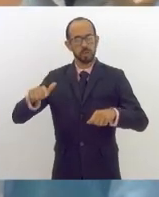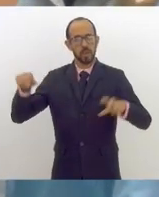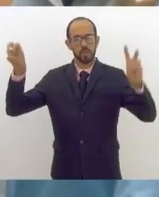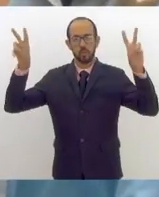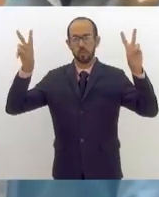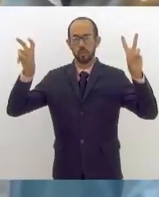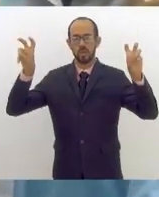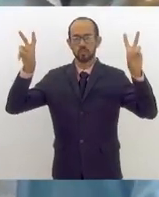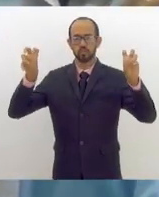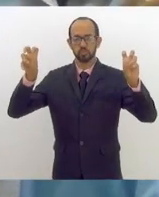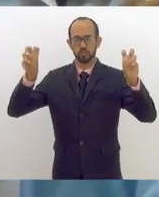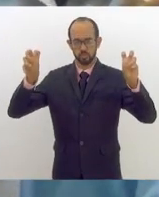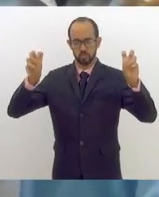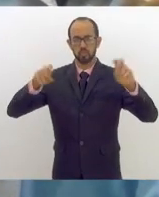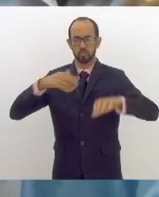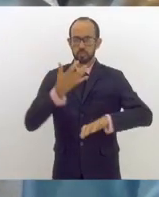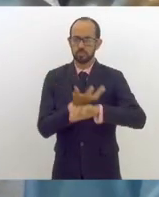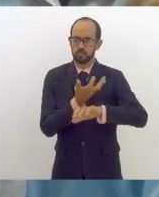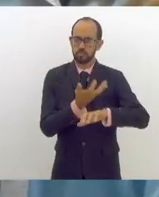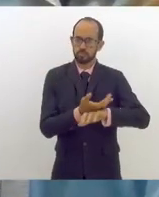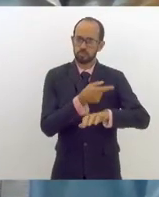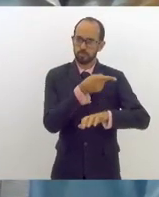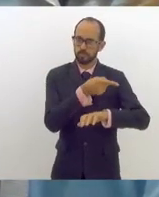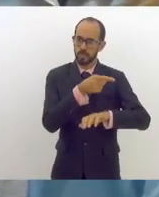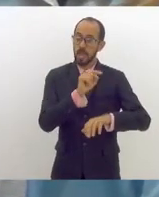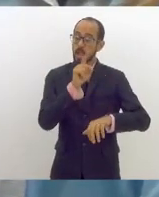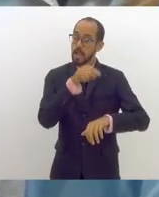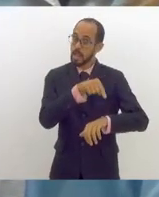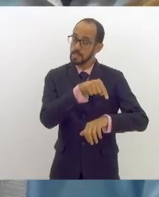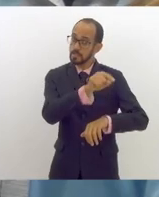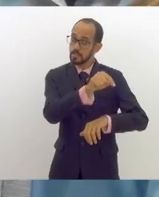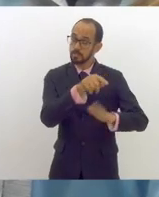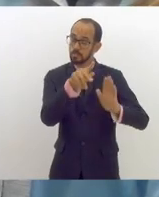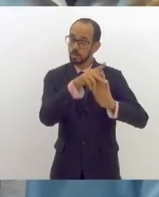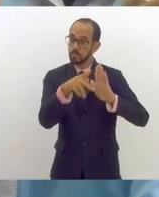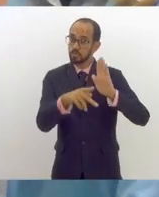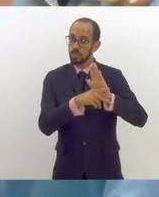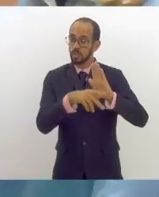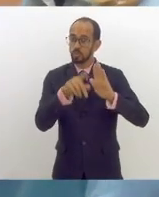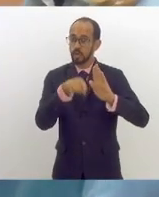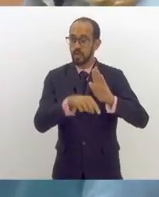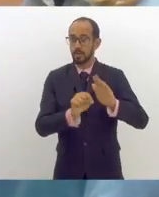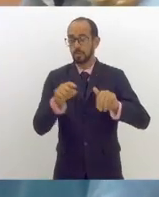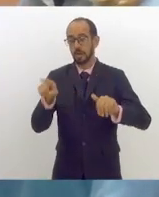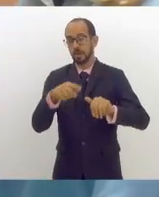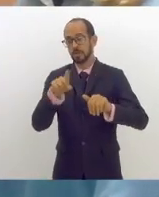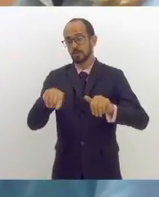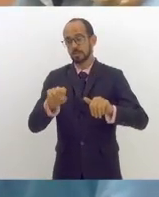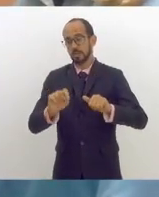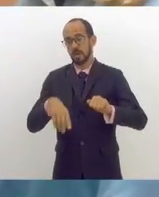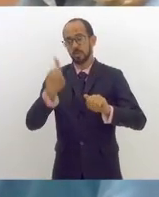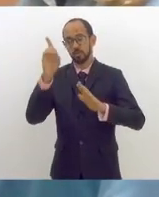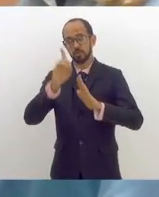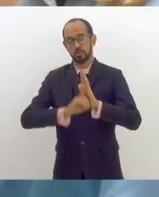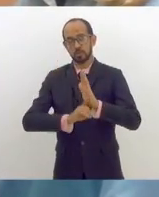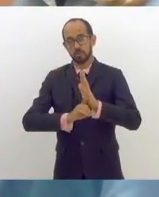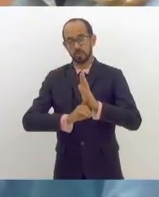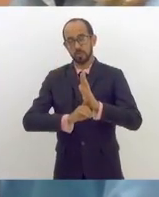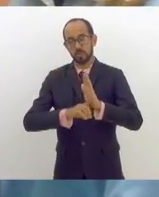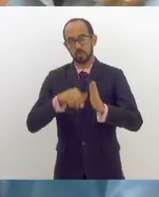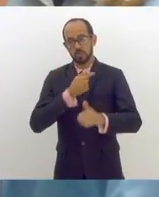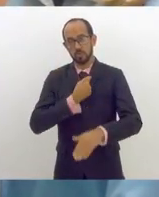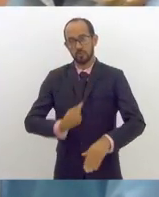matéria projeto de legislativo para sustar os efeitos de um decreto do governador